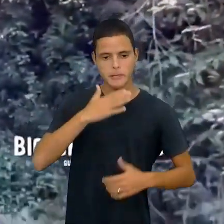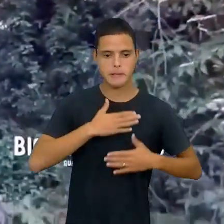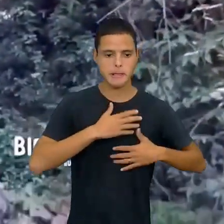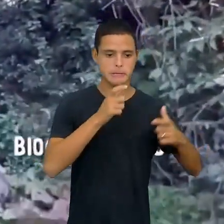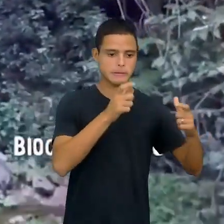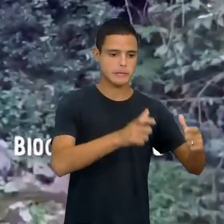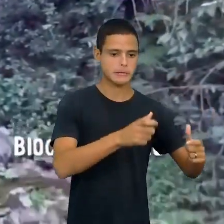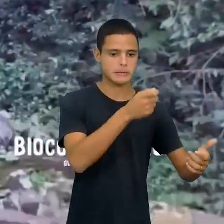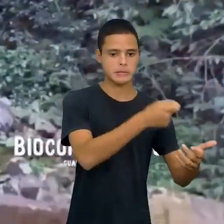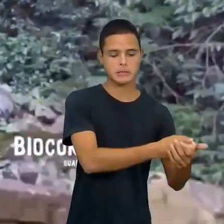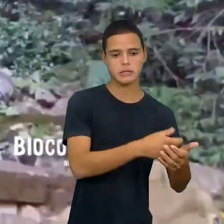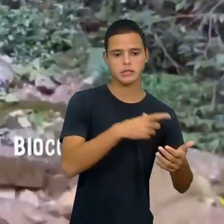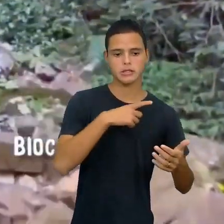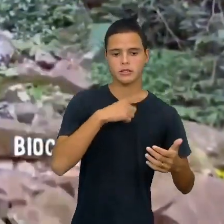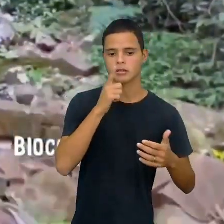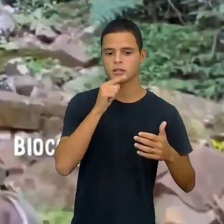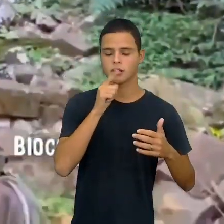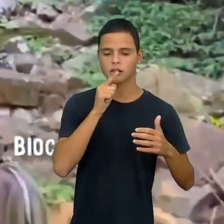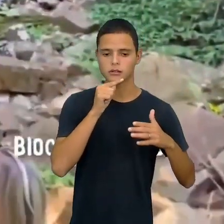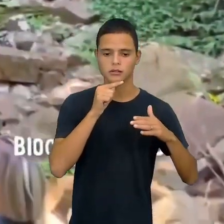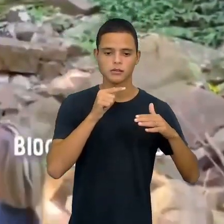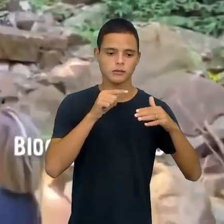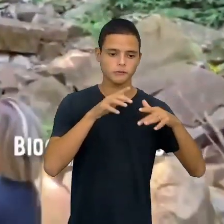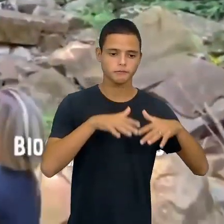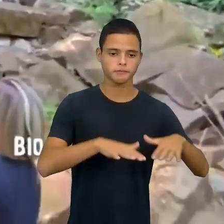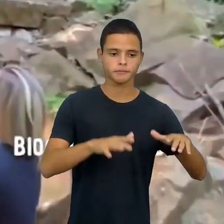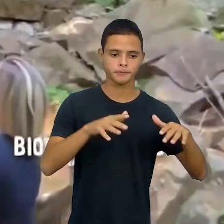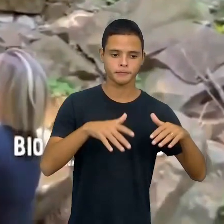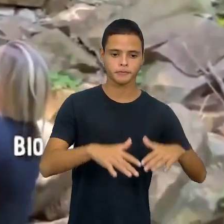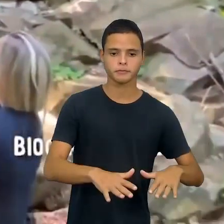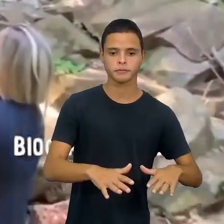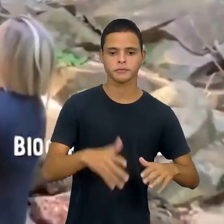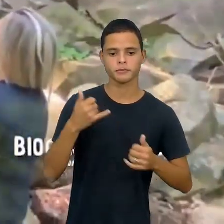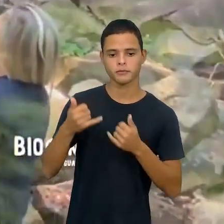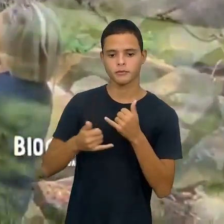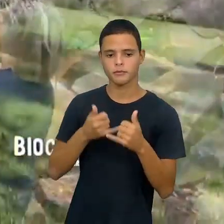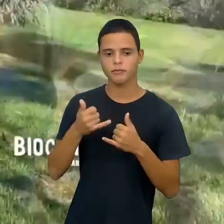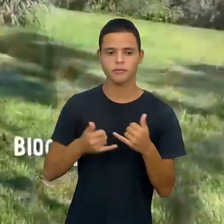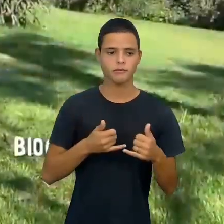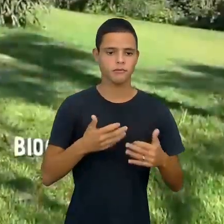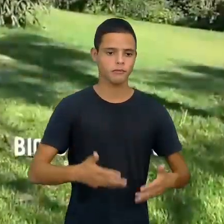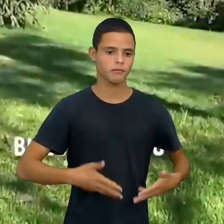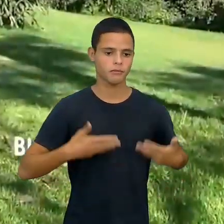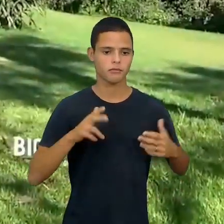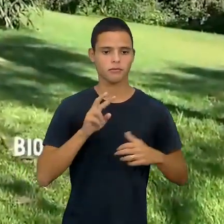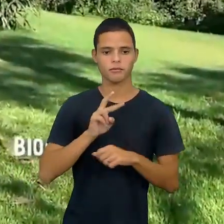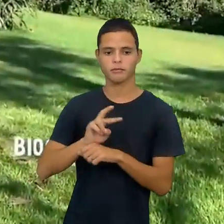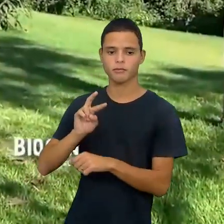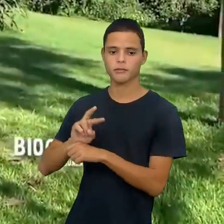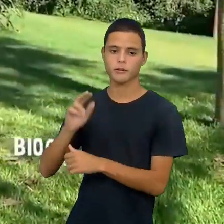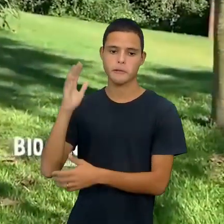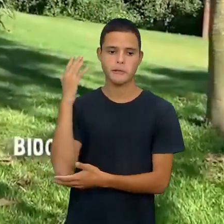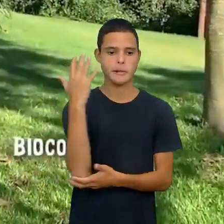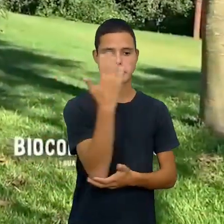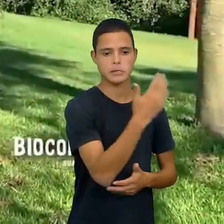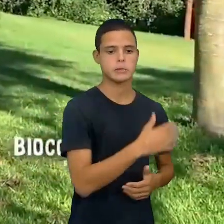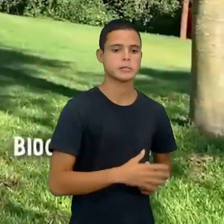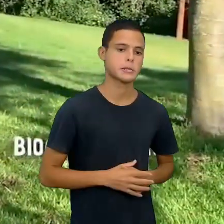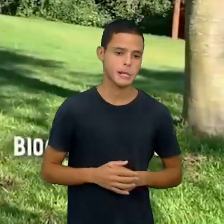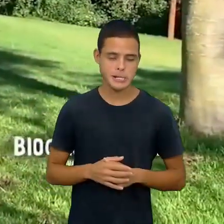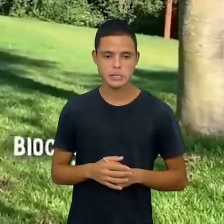minha família adquiriu nós tínhamos essa possibilidade de balneabilidade, de brincar, de se divertir, de cuidar da natureza e foi